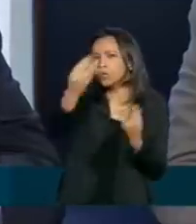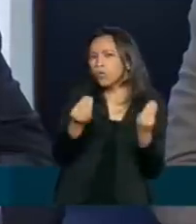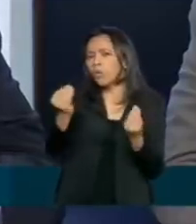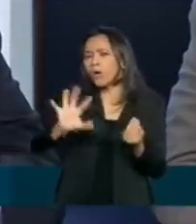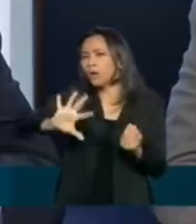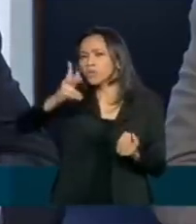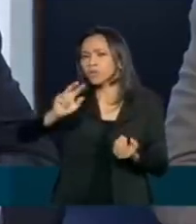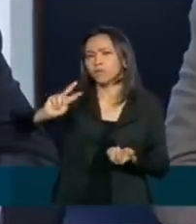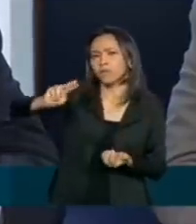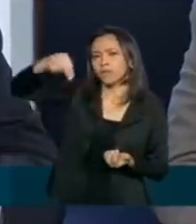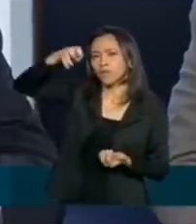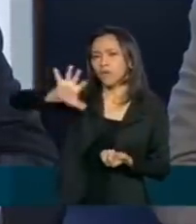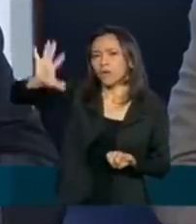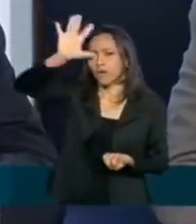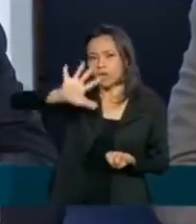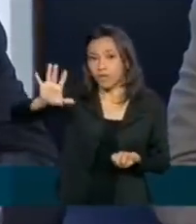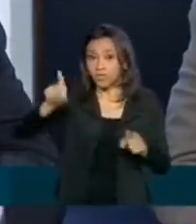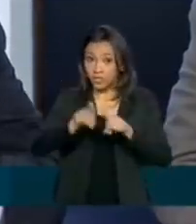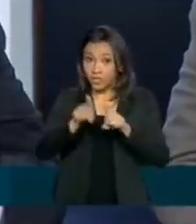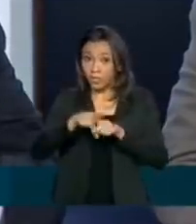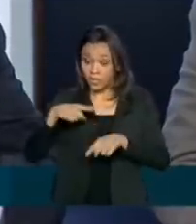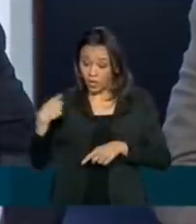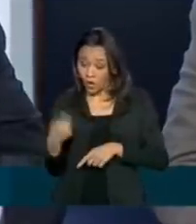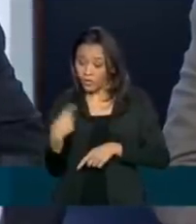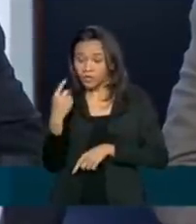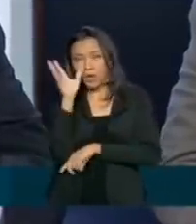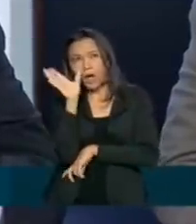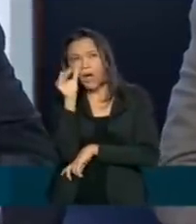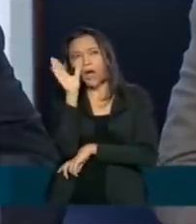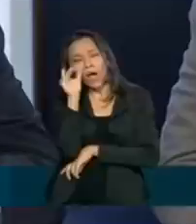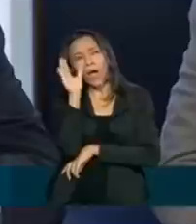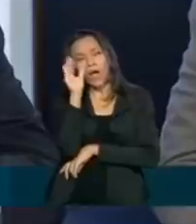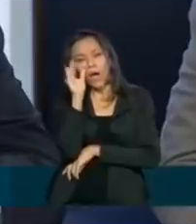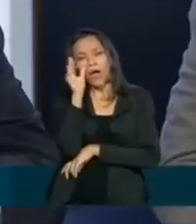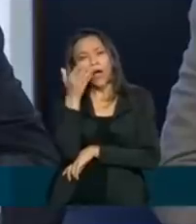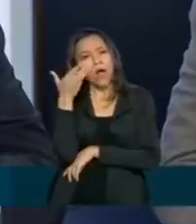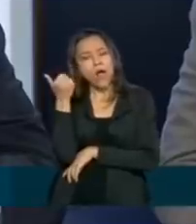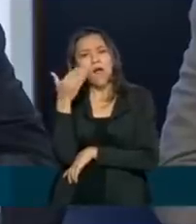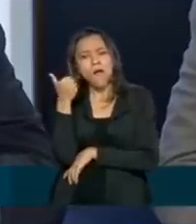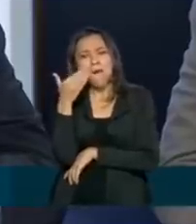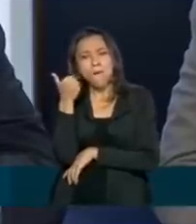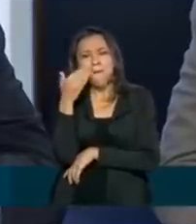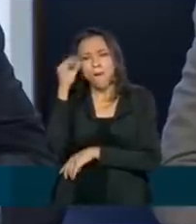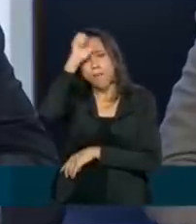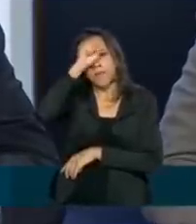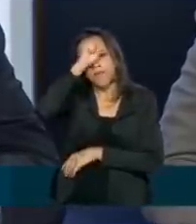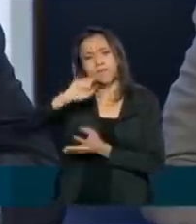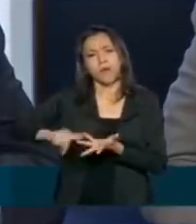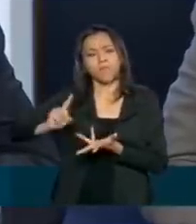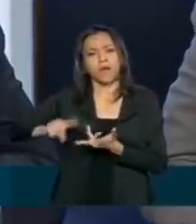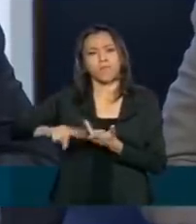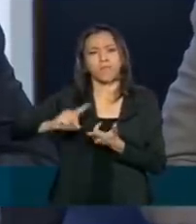de aprendizagem. Aprendemos muitas coisas. Aprendemos que a primeira ideia do protocolo de ficar em